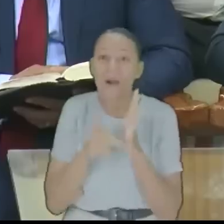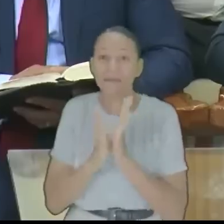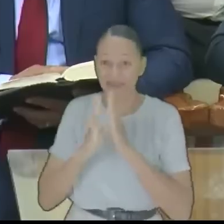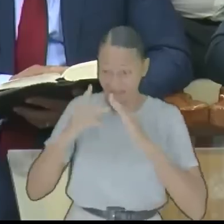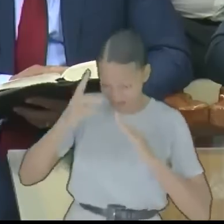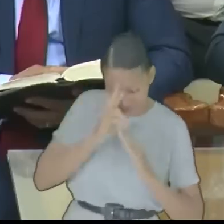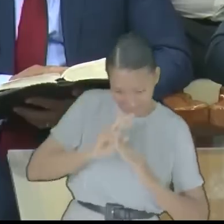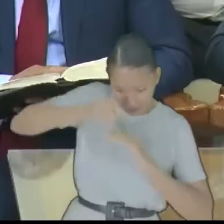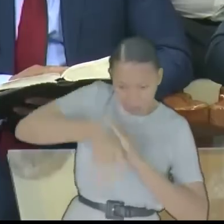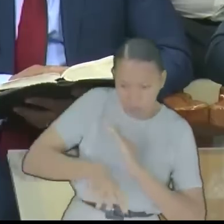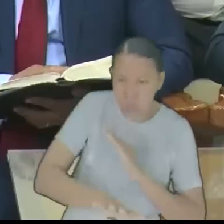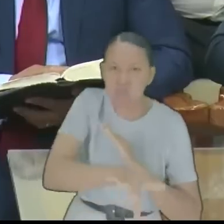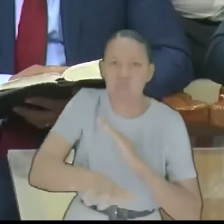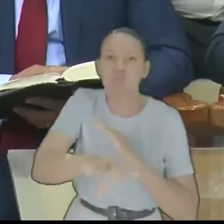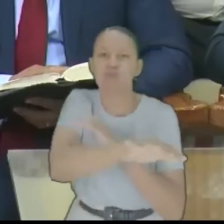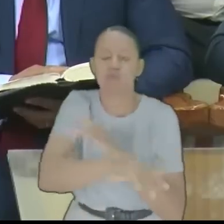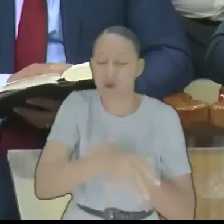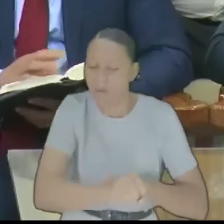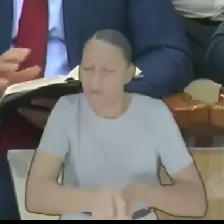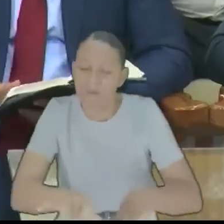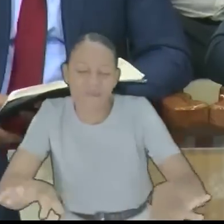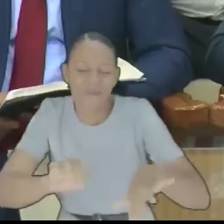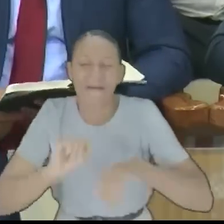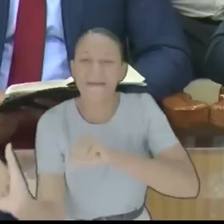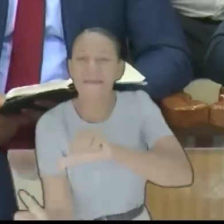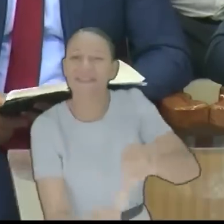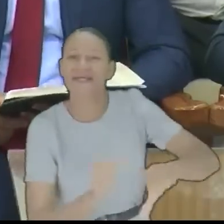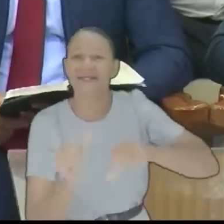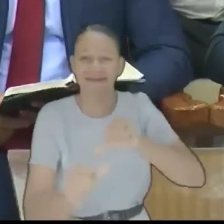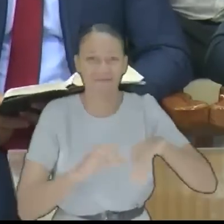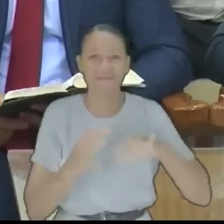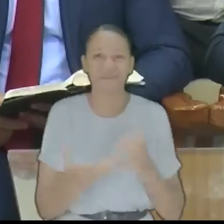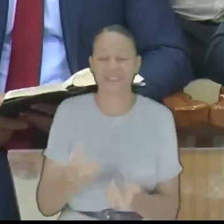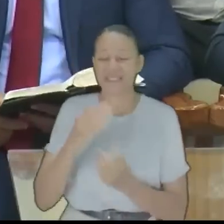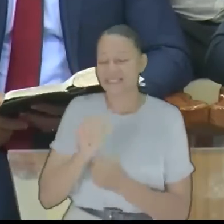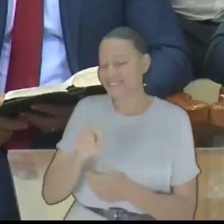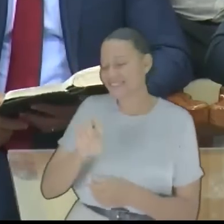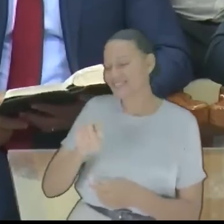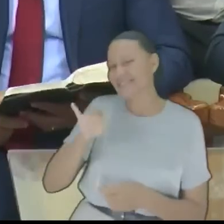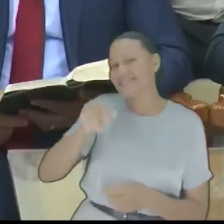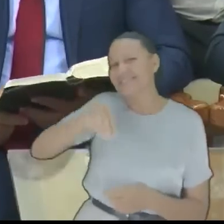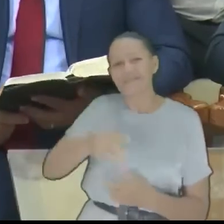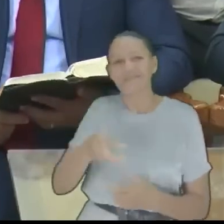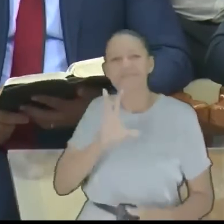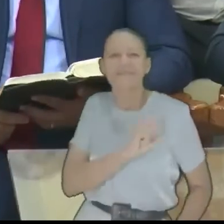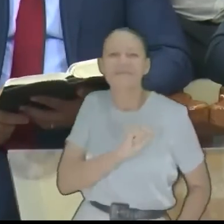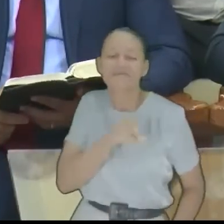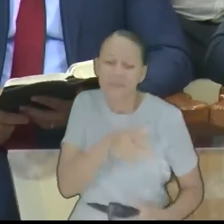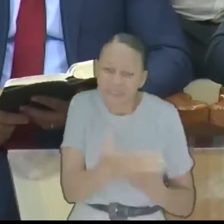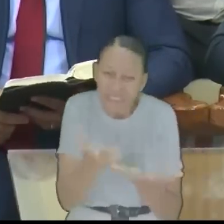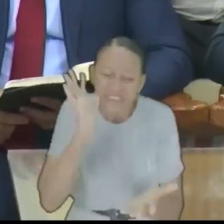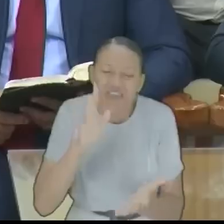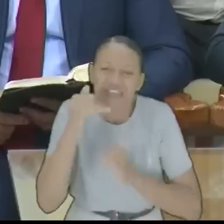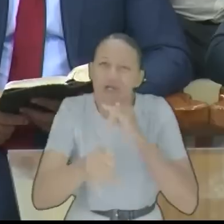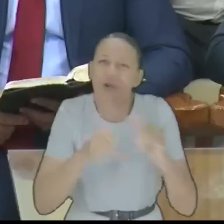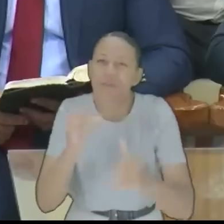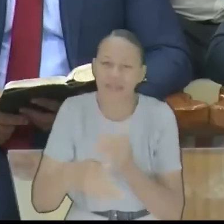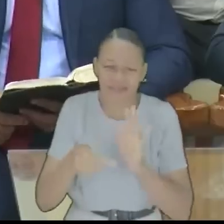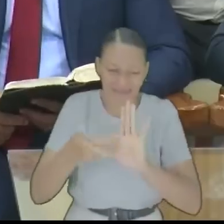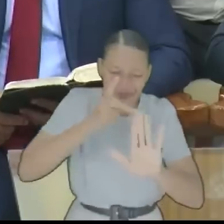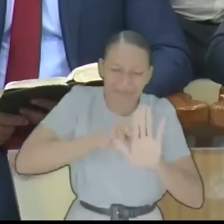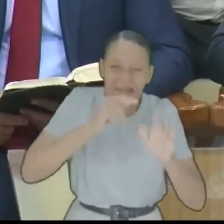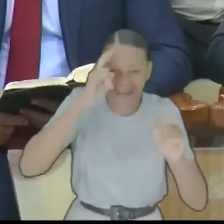do Senhor que regará o vale de Cetim. Meus amados irmãos, vocês já ouviram aquela